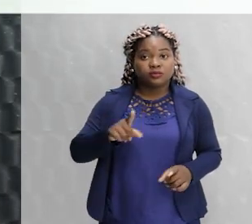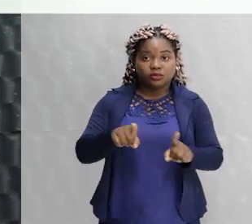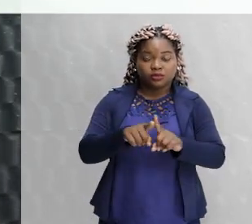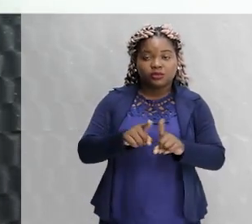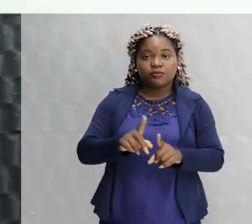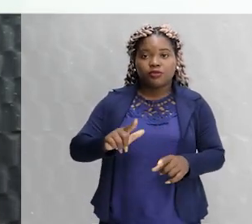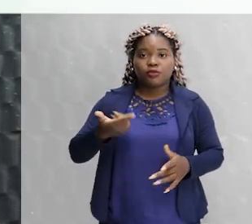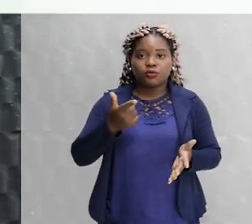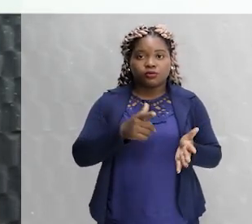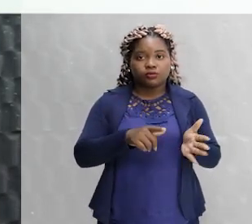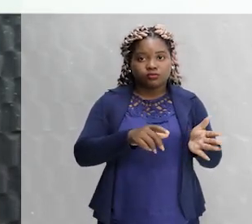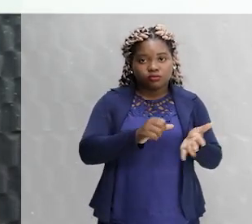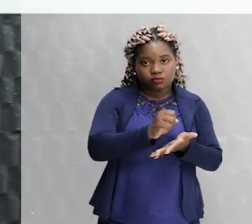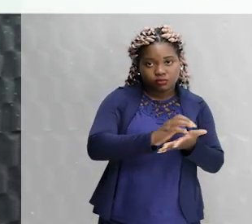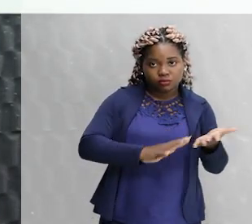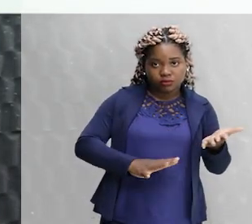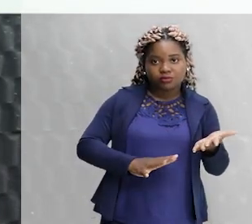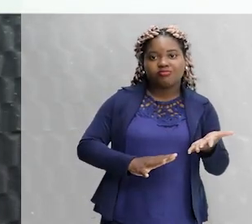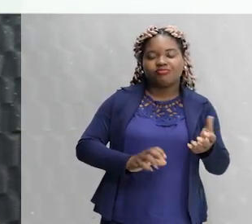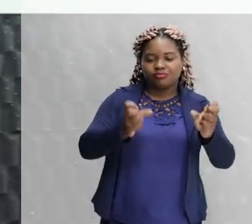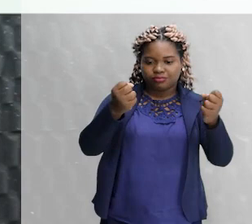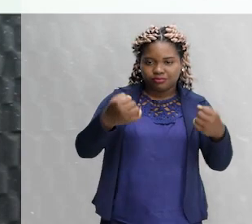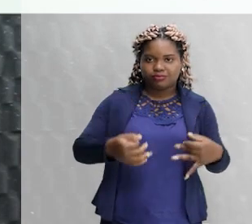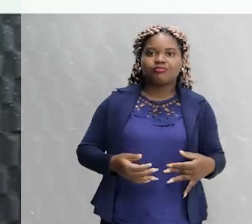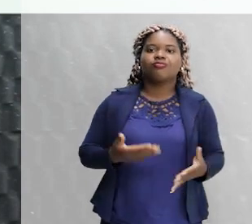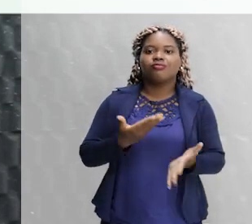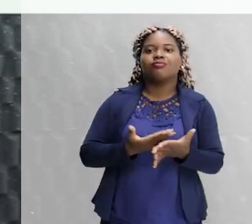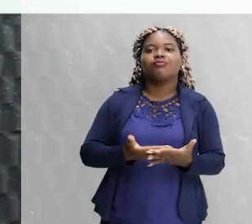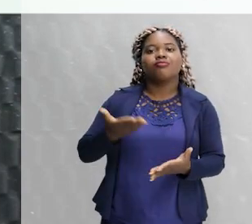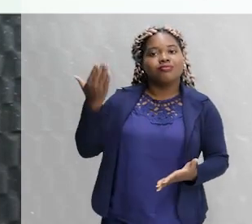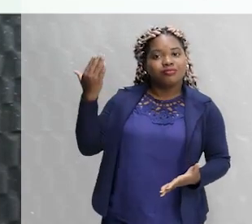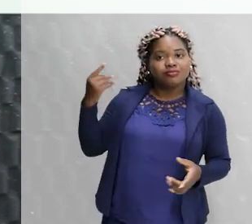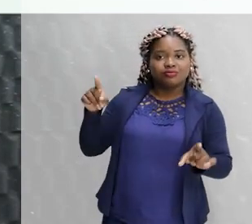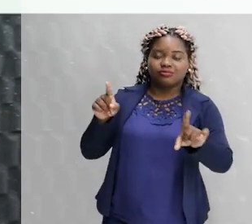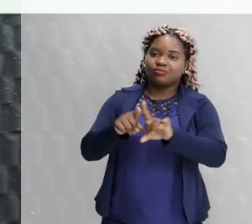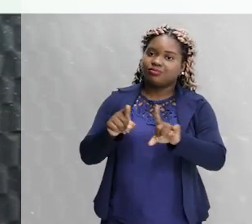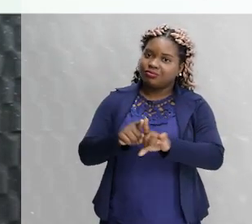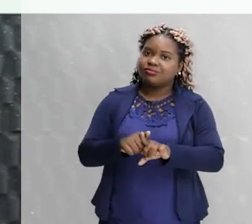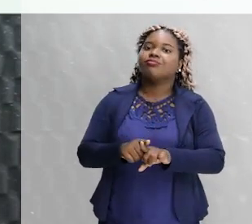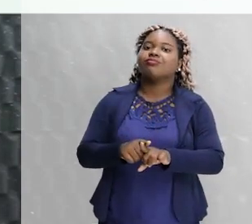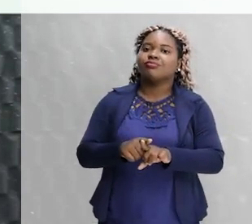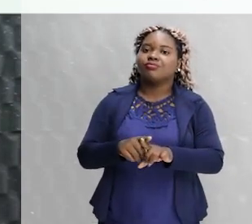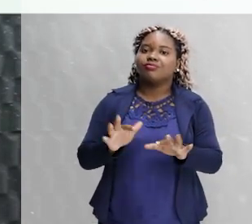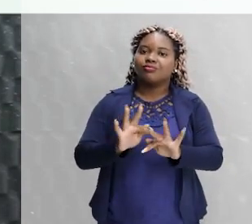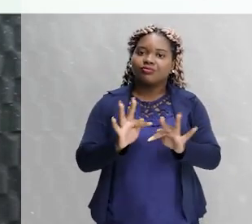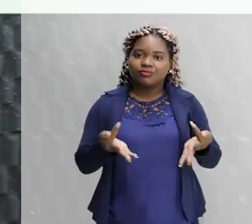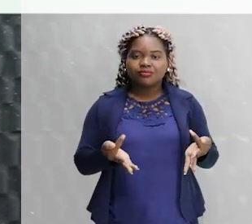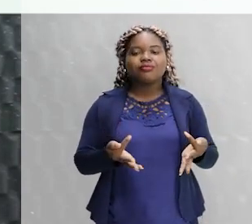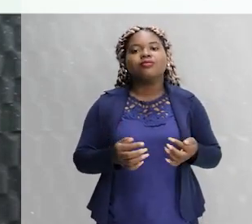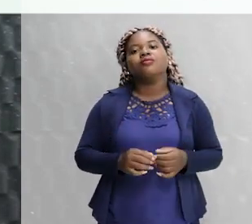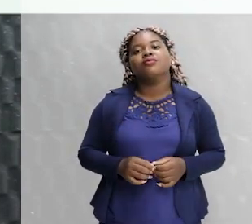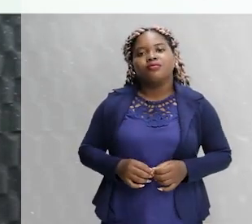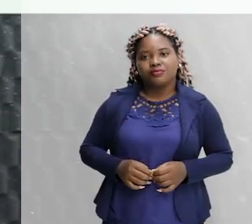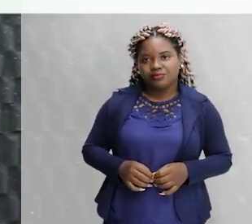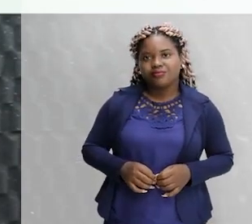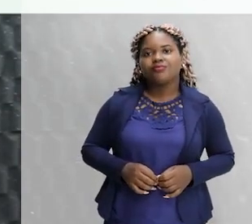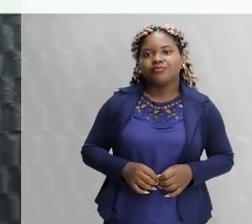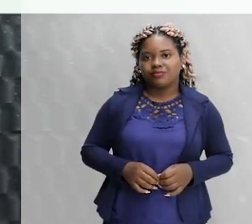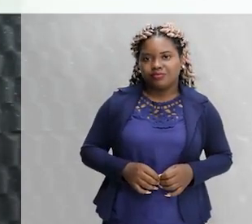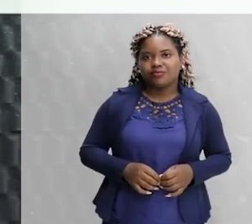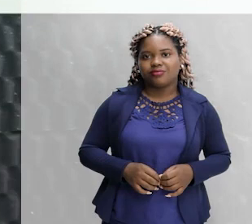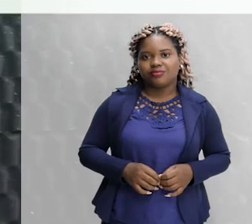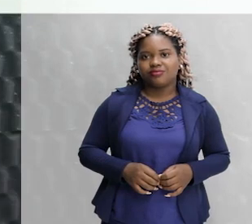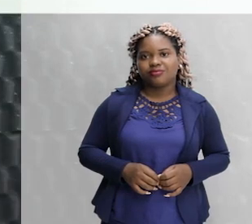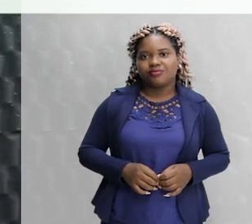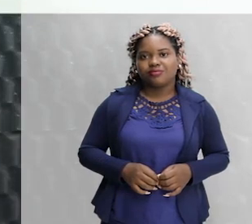bem aqui quando falamos de média aritmética simples. gente raciocinou essa questão aqui como